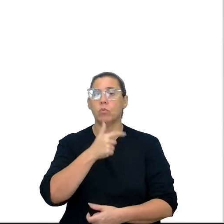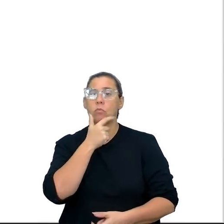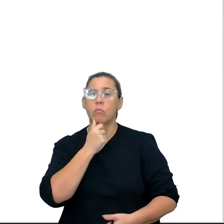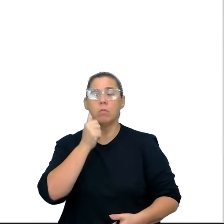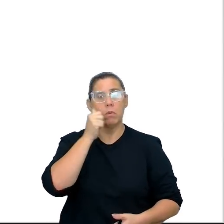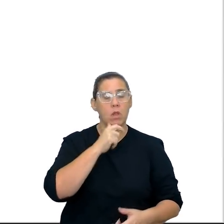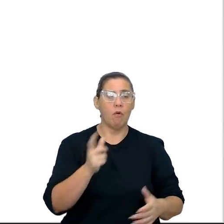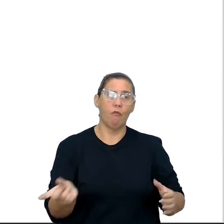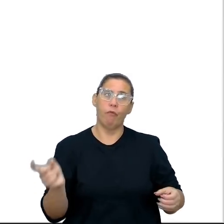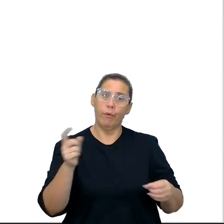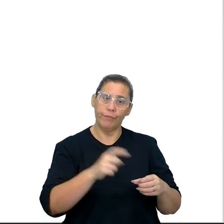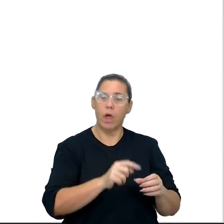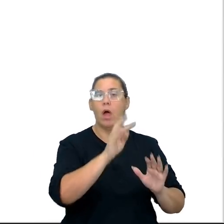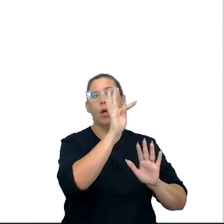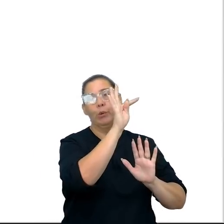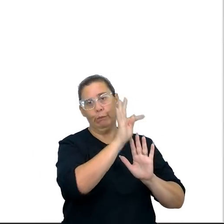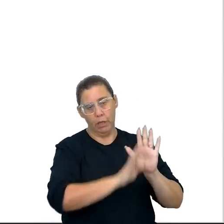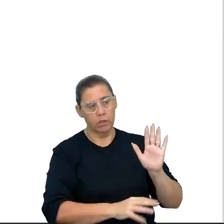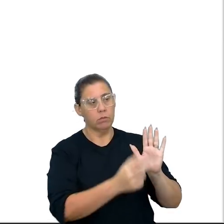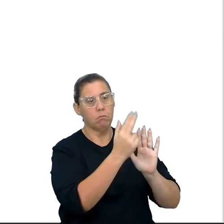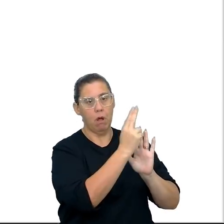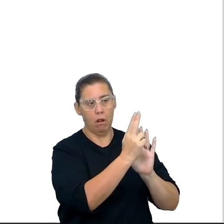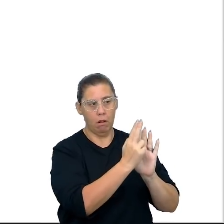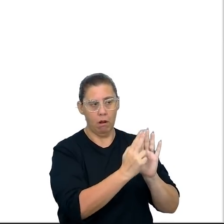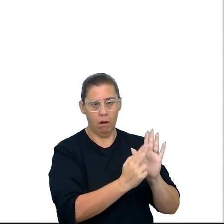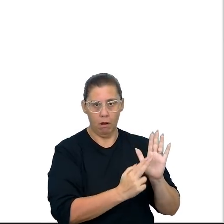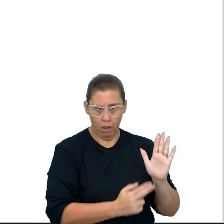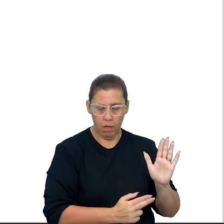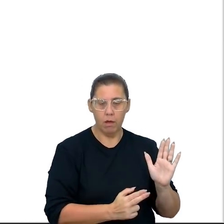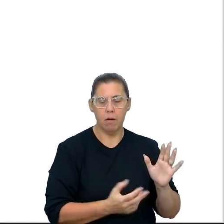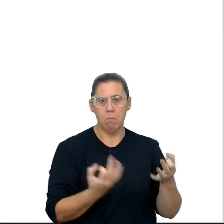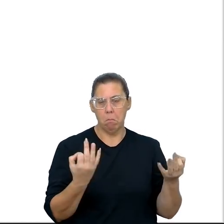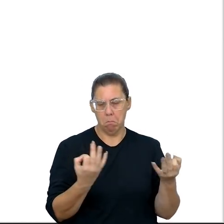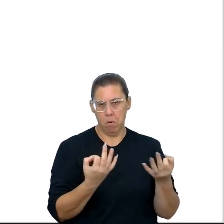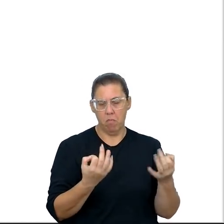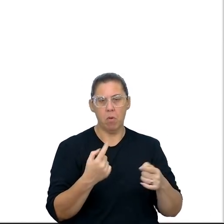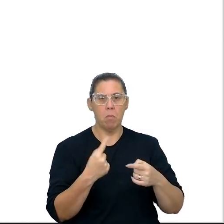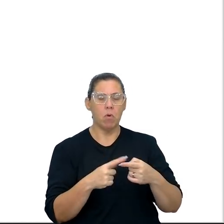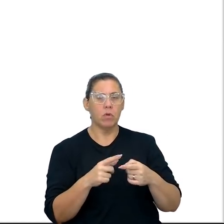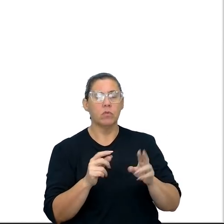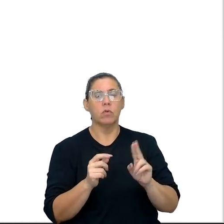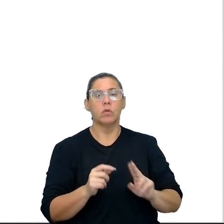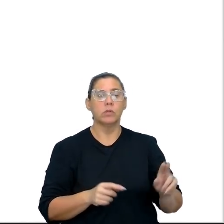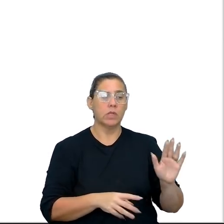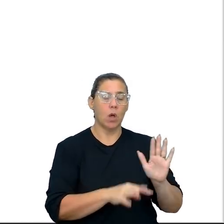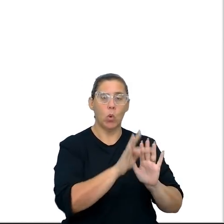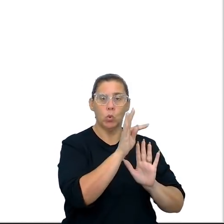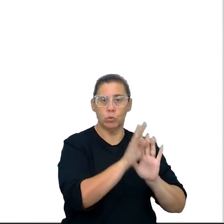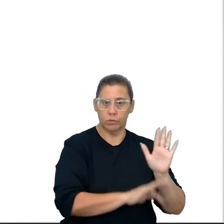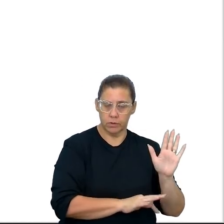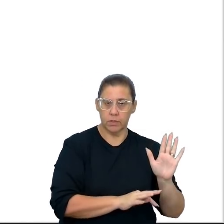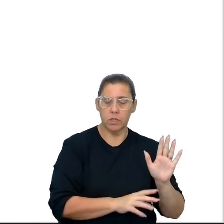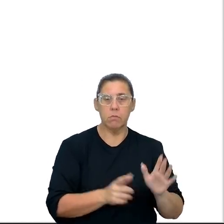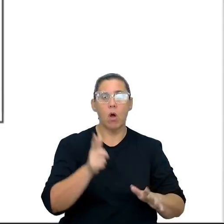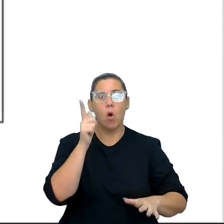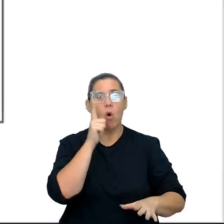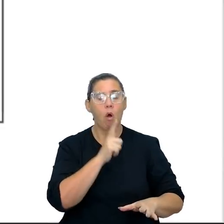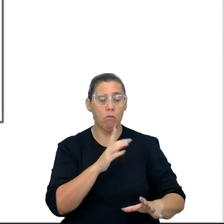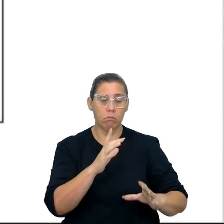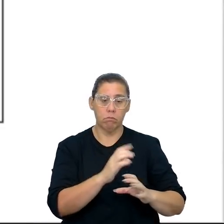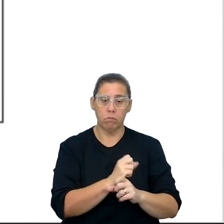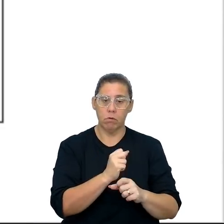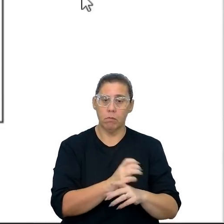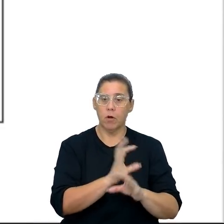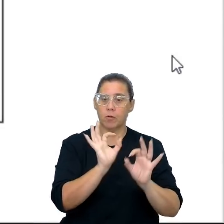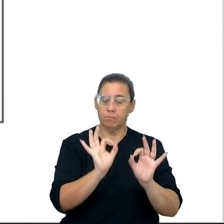naquele texto, por isso eu disse que é importante fazer uma boa leitura do texto, porque eles vão utilizar aquele texto para poder resolver